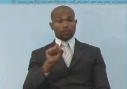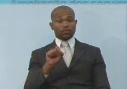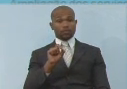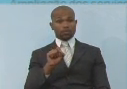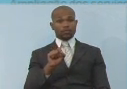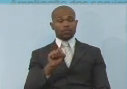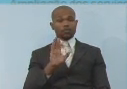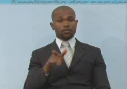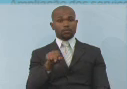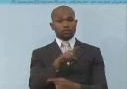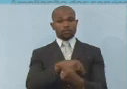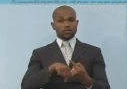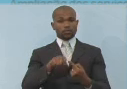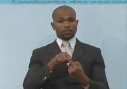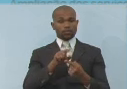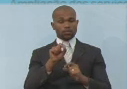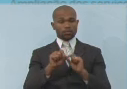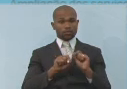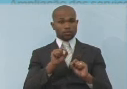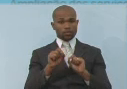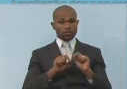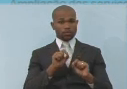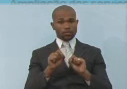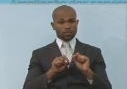Com o objetivo de